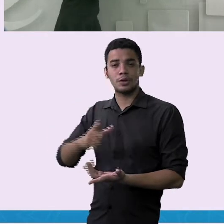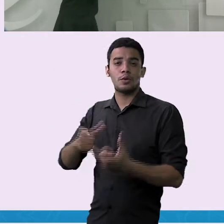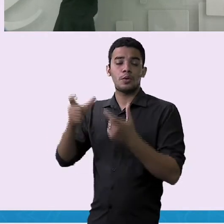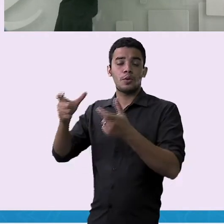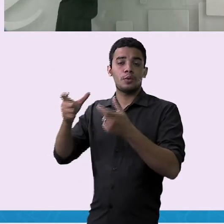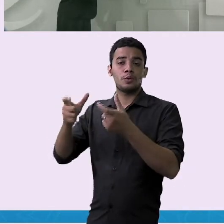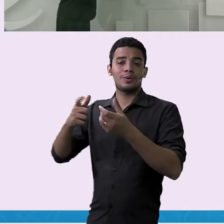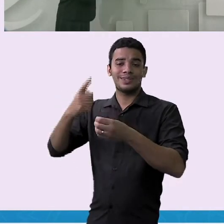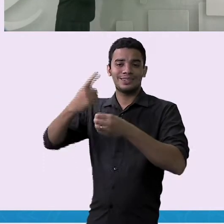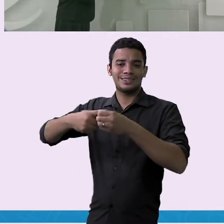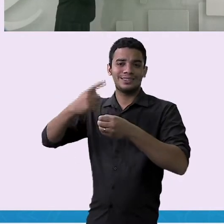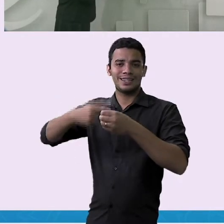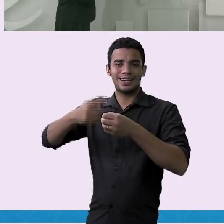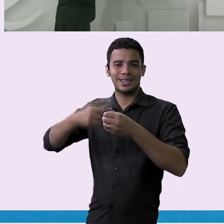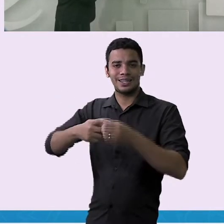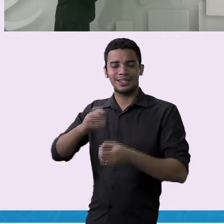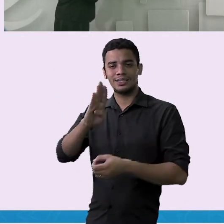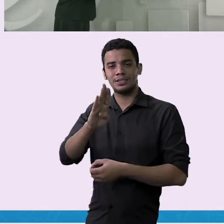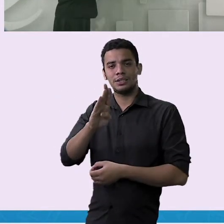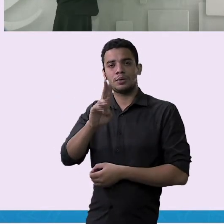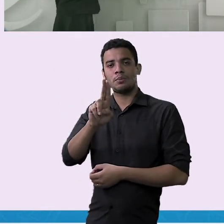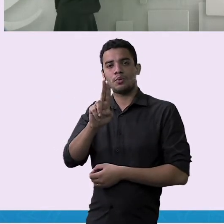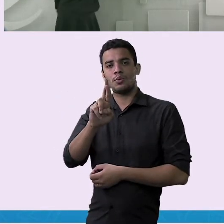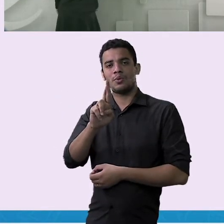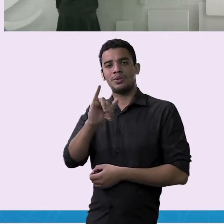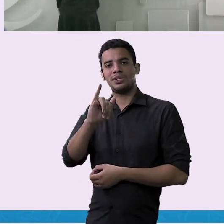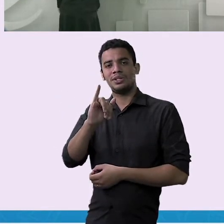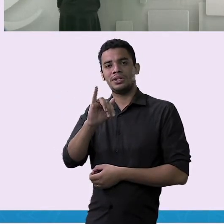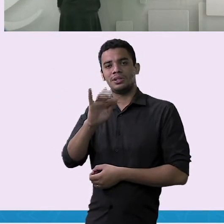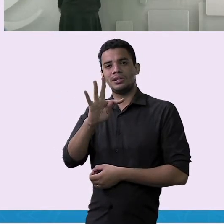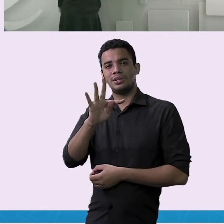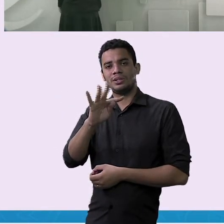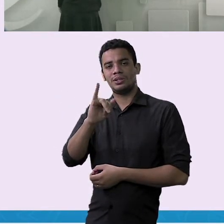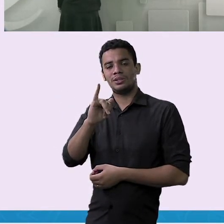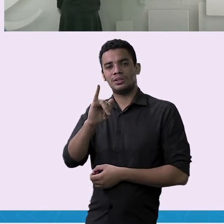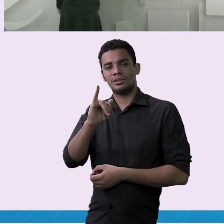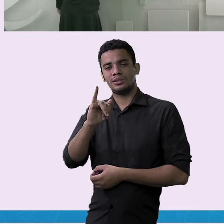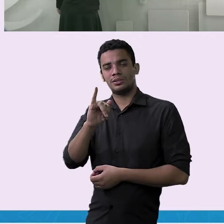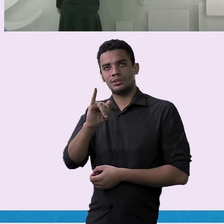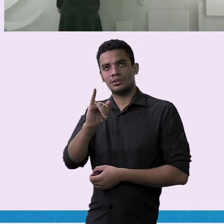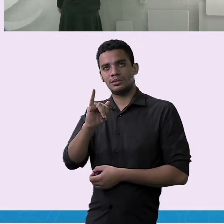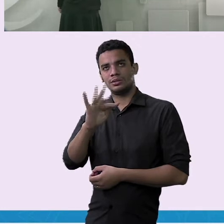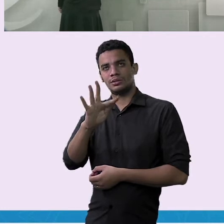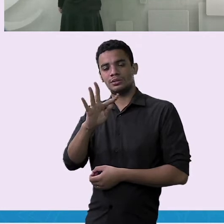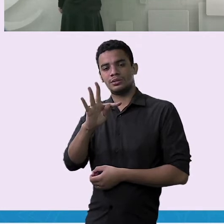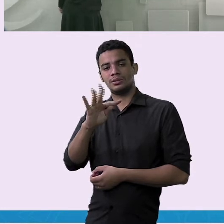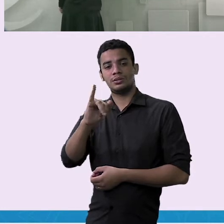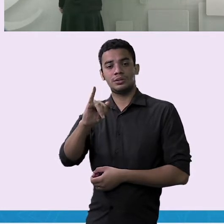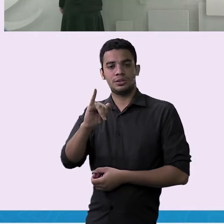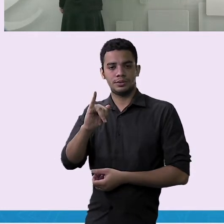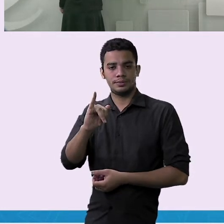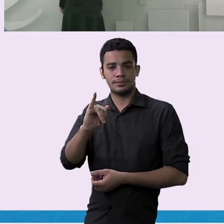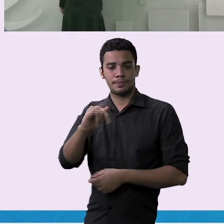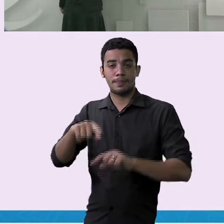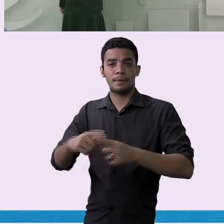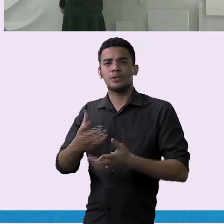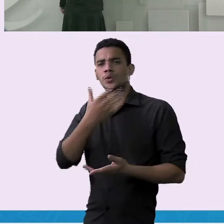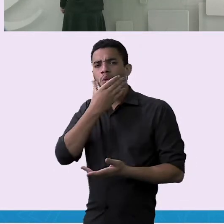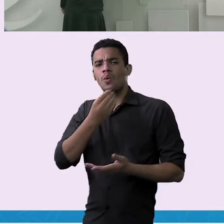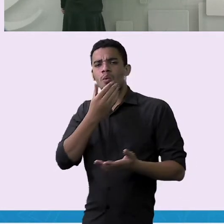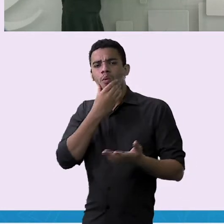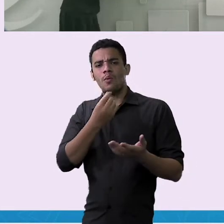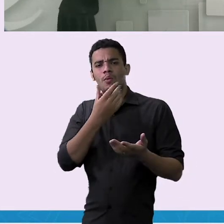de Goiás. E o nome do proprietário? Olha aqui, ó. O Wellington Caetano, que tem